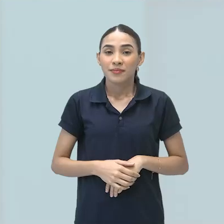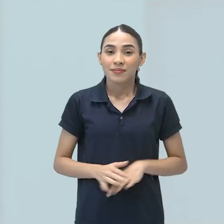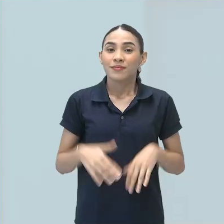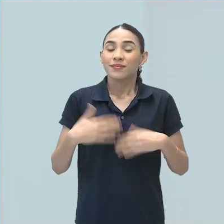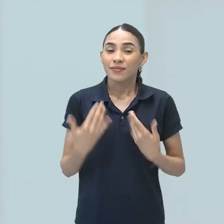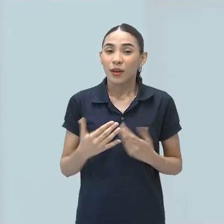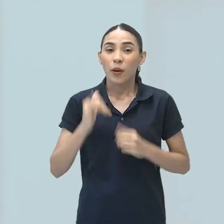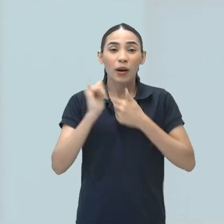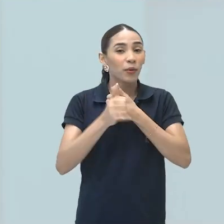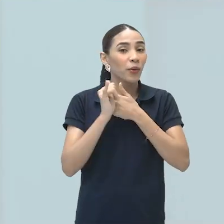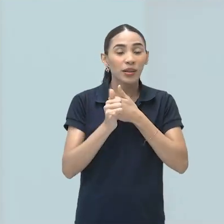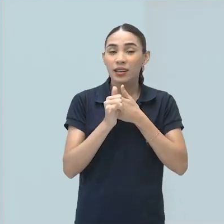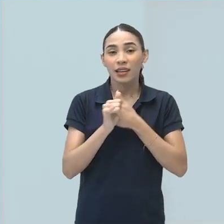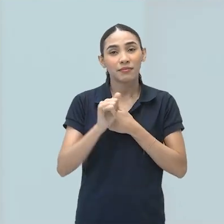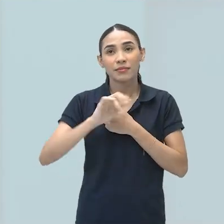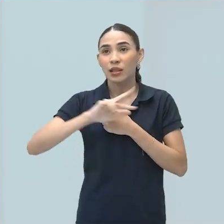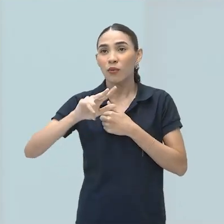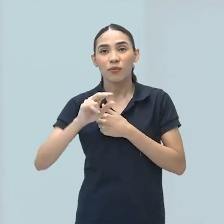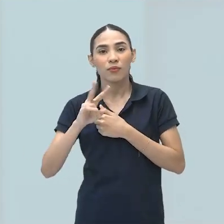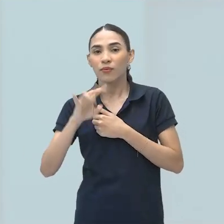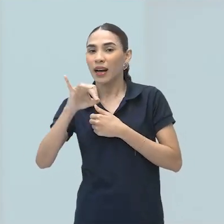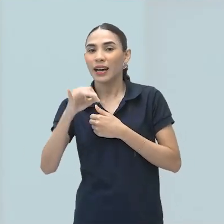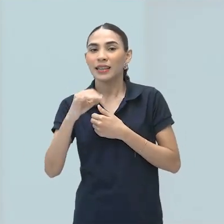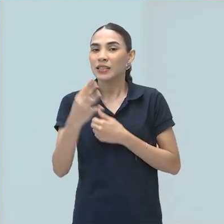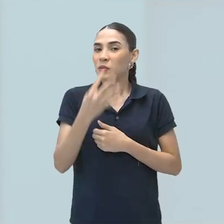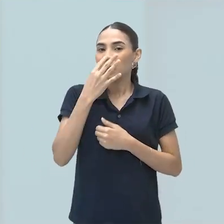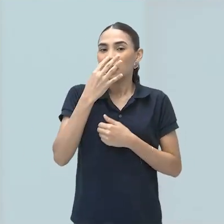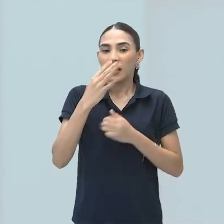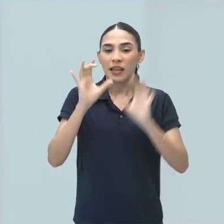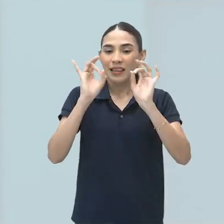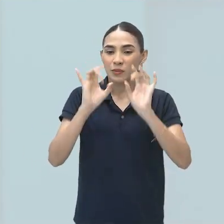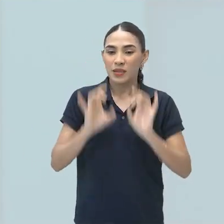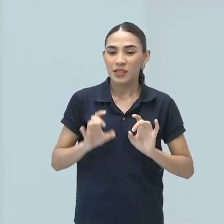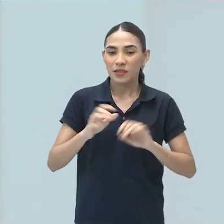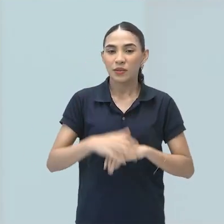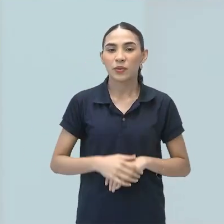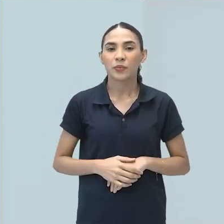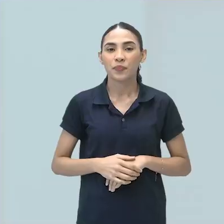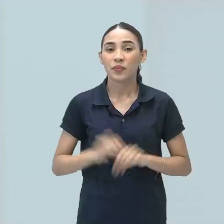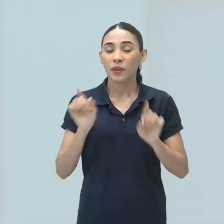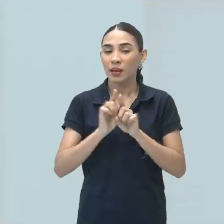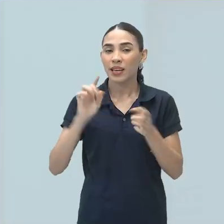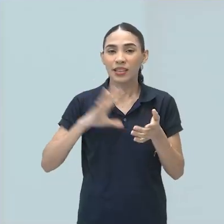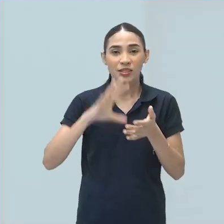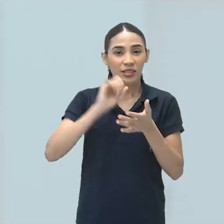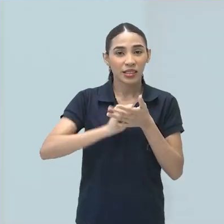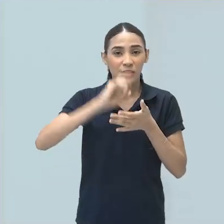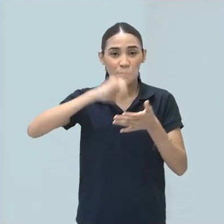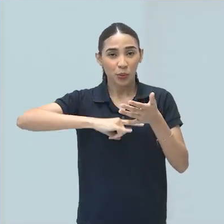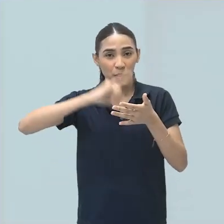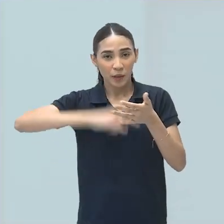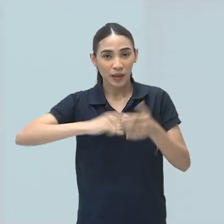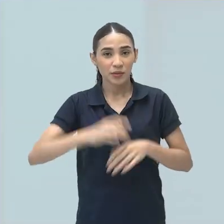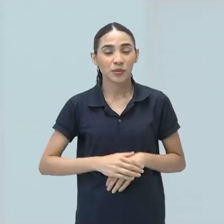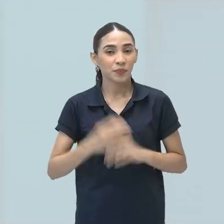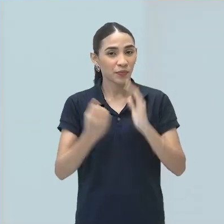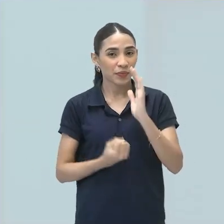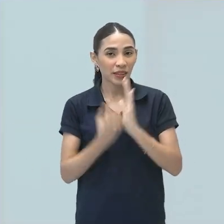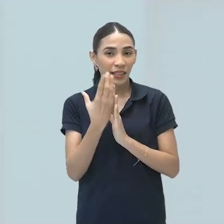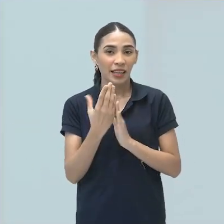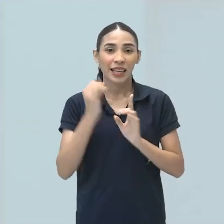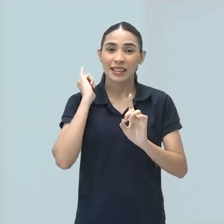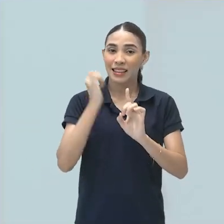necessariamente a crônica vai se inspirar em um fato específico registrado em documentos para criar a